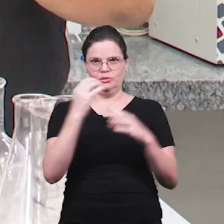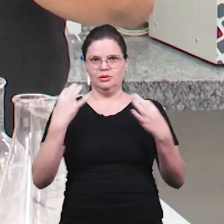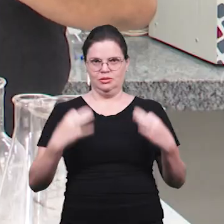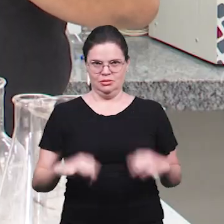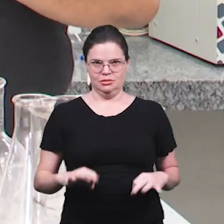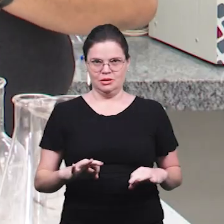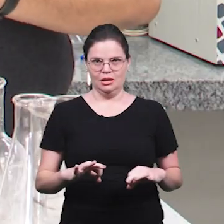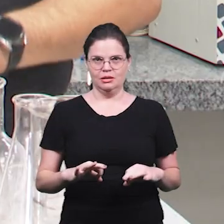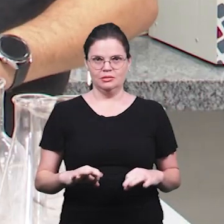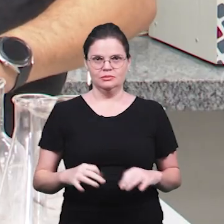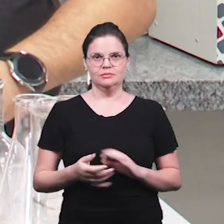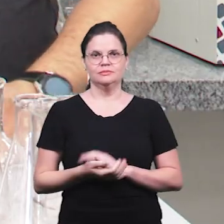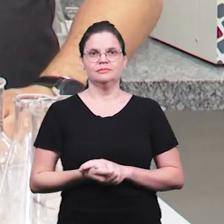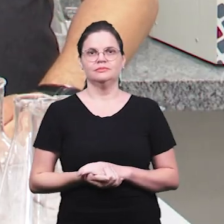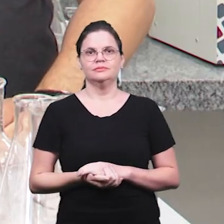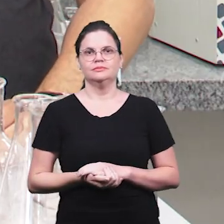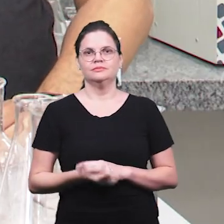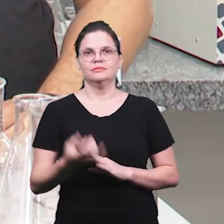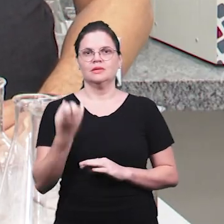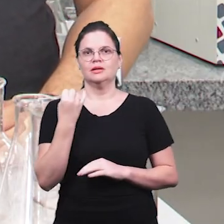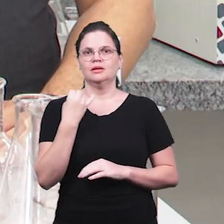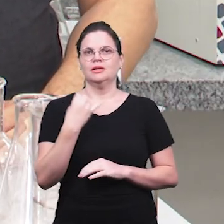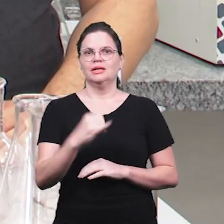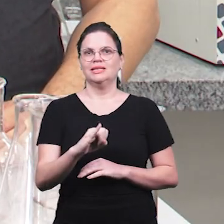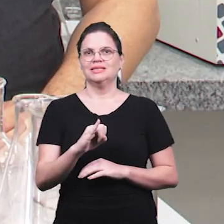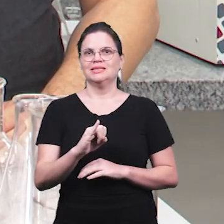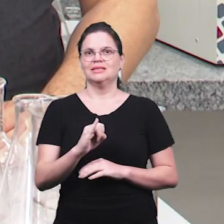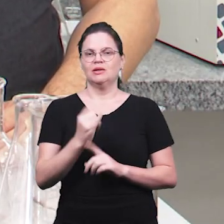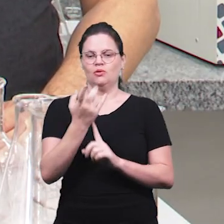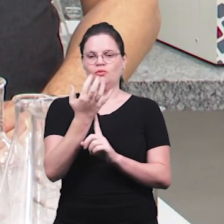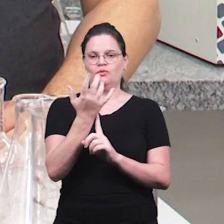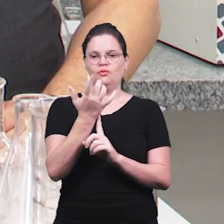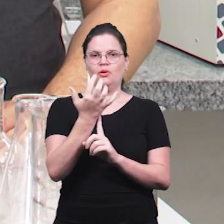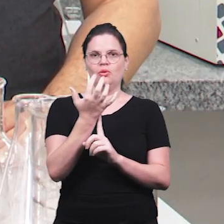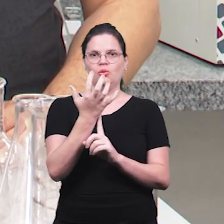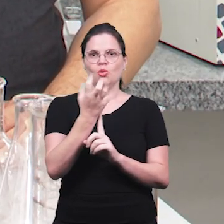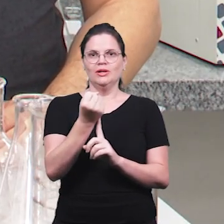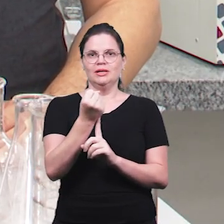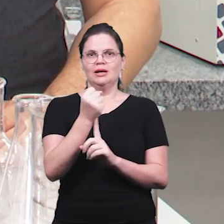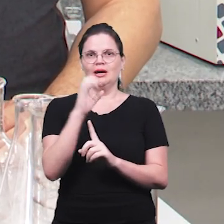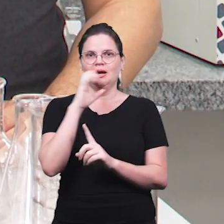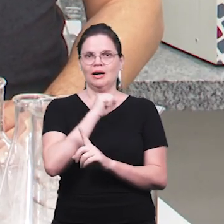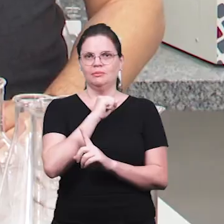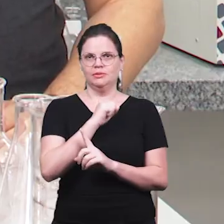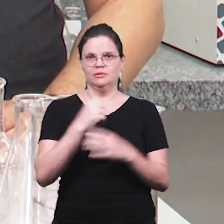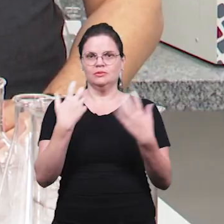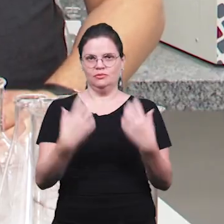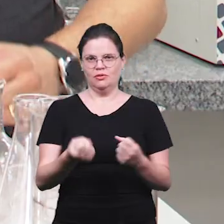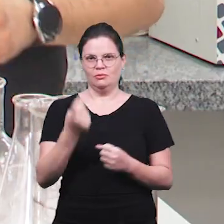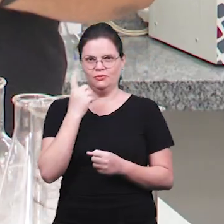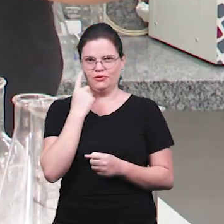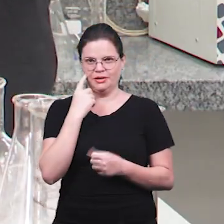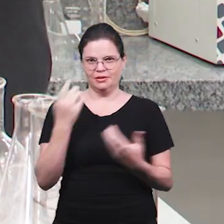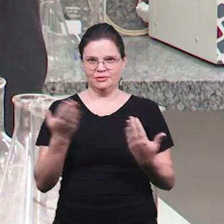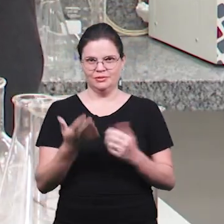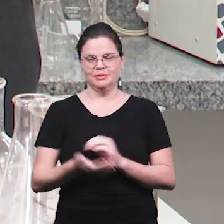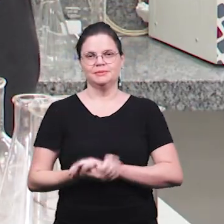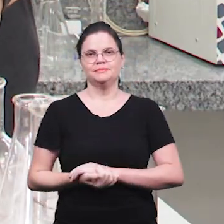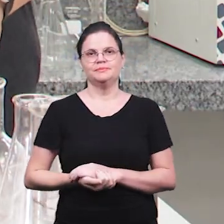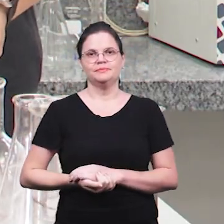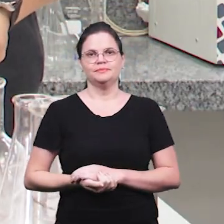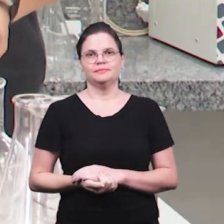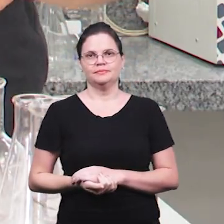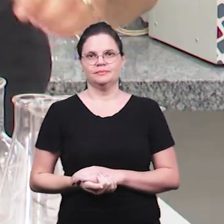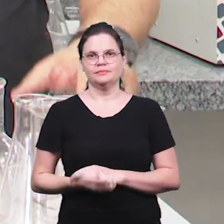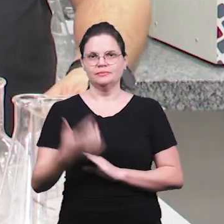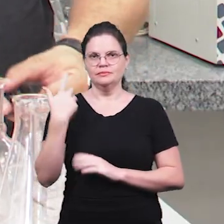foi apagando. E se o fogo apagar de uma vez, o que vai acontecer? Vamos fazer um teste agora? Vamos lá,